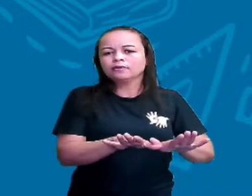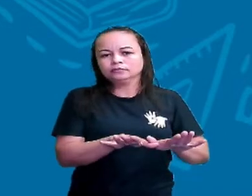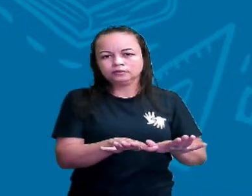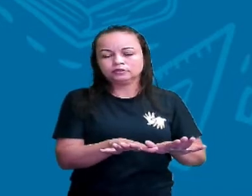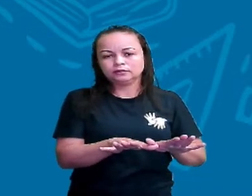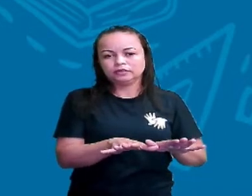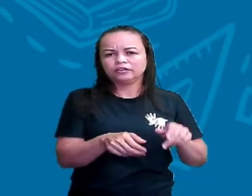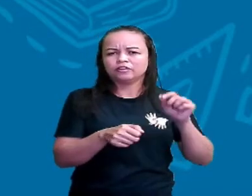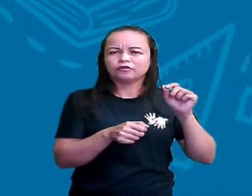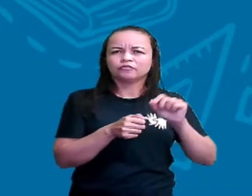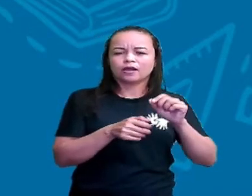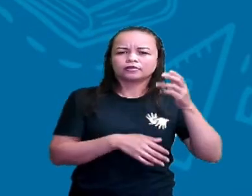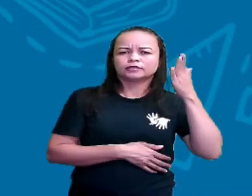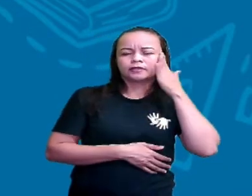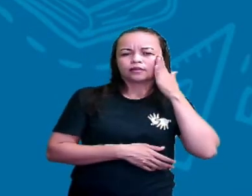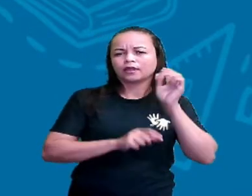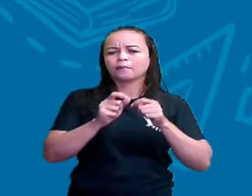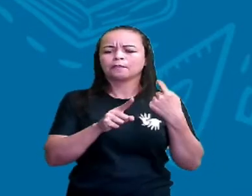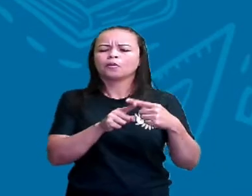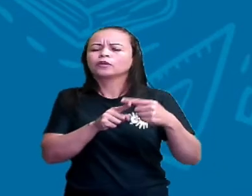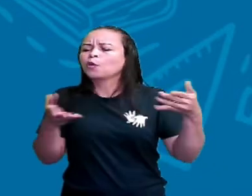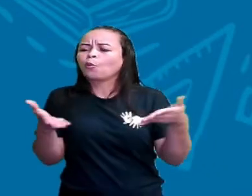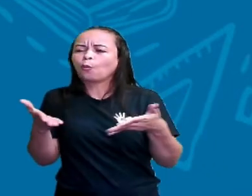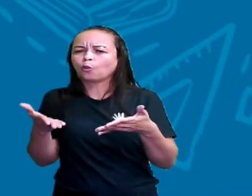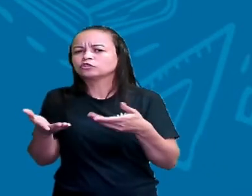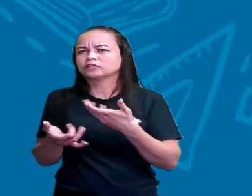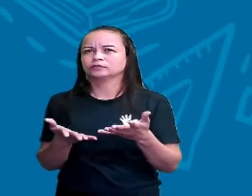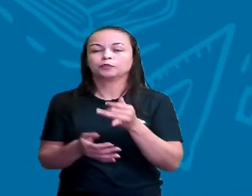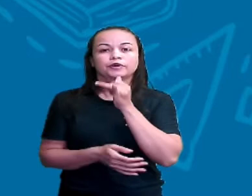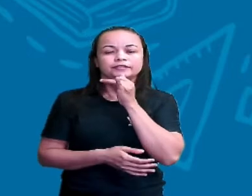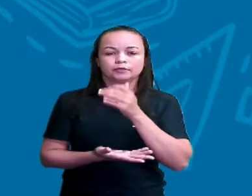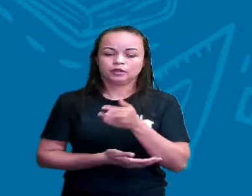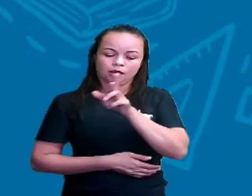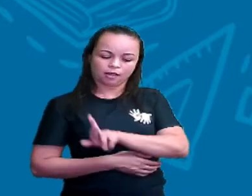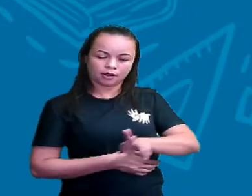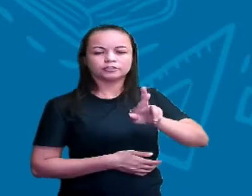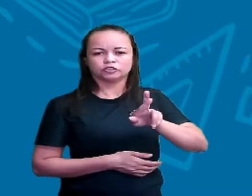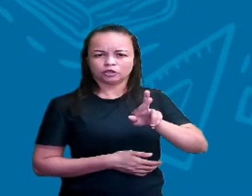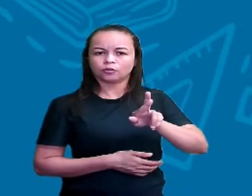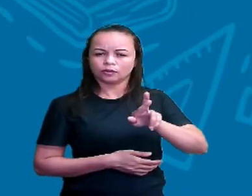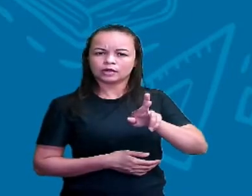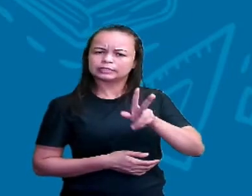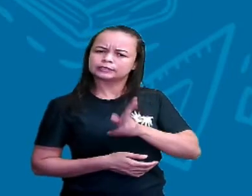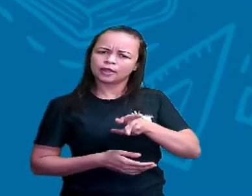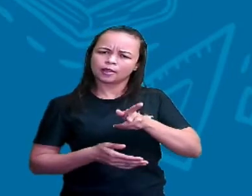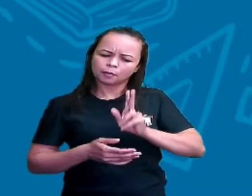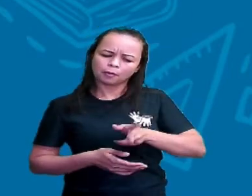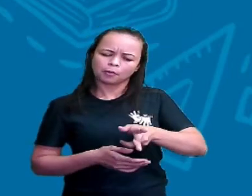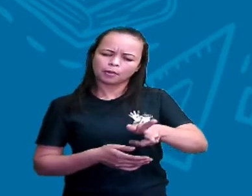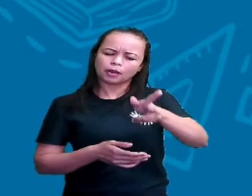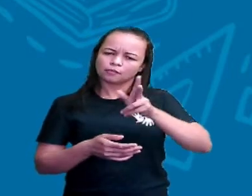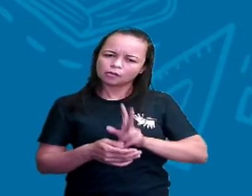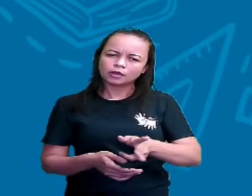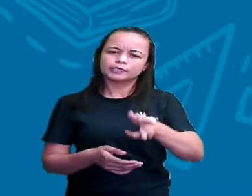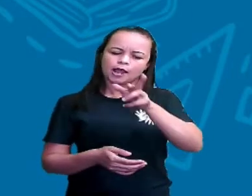a gente entender por que é assim hoje, né? Como, por exemplo, a força da religião ela é algo que permanece, né,